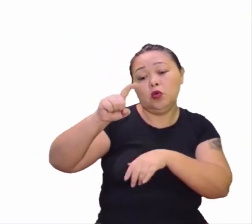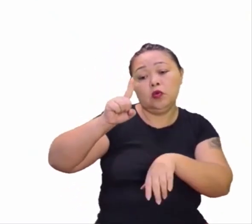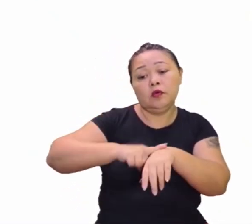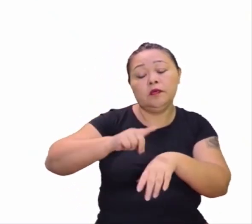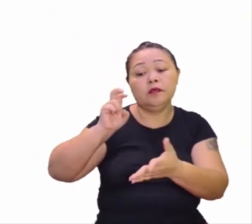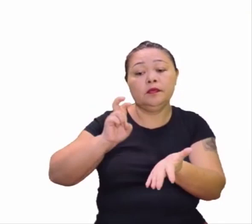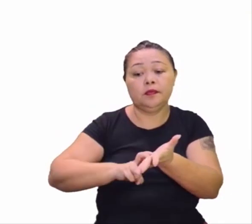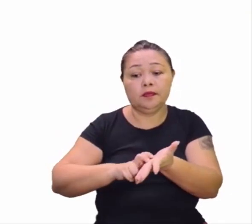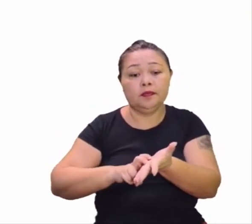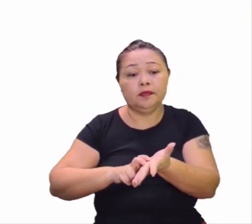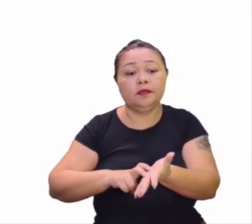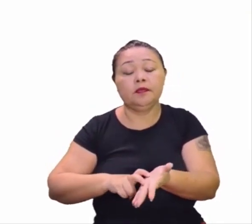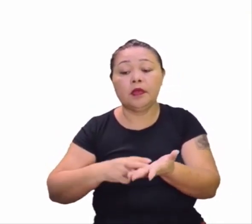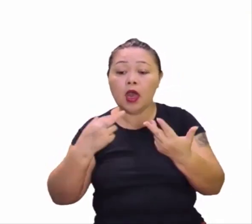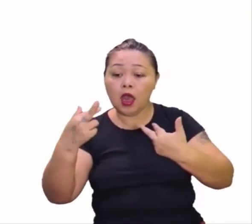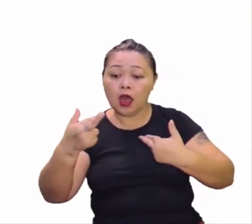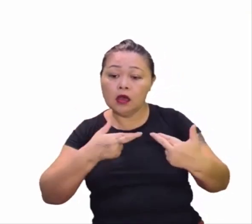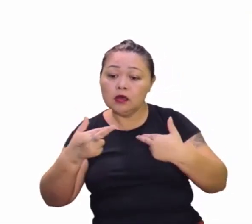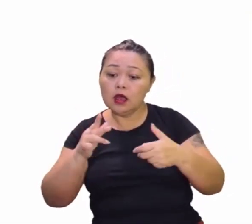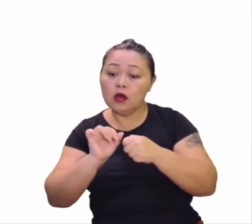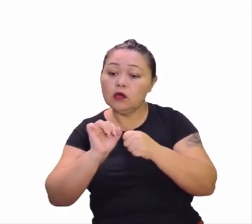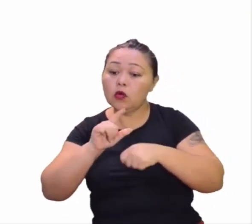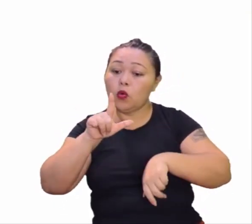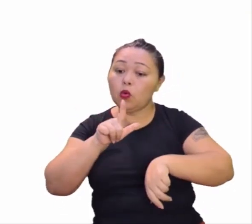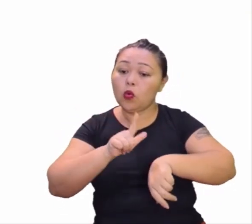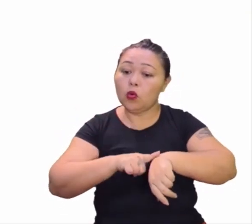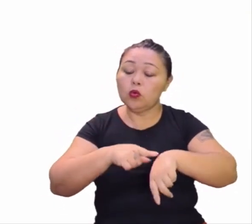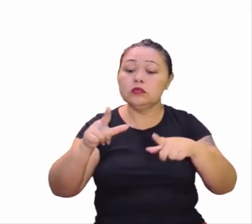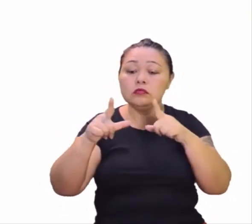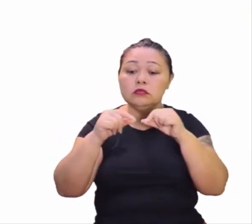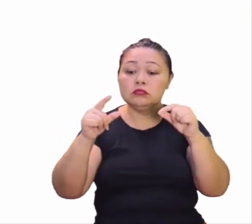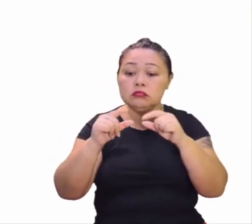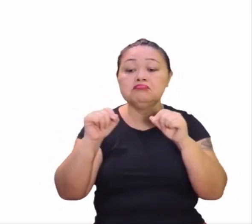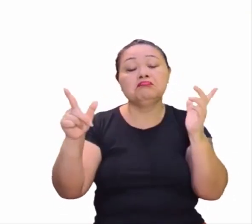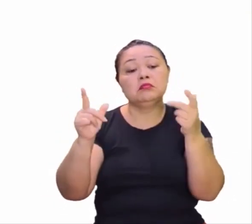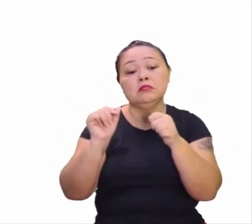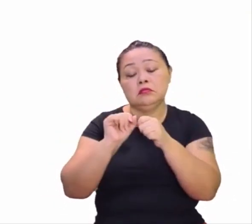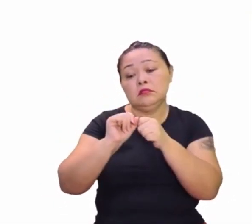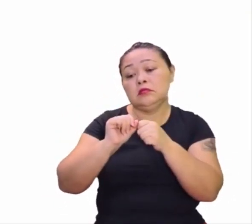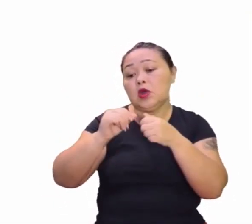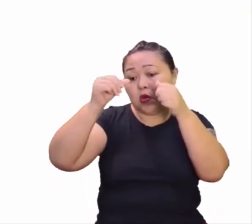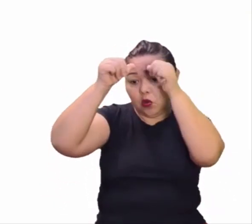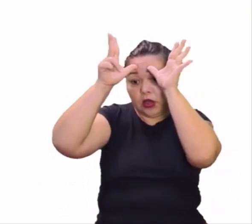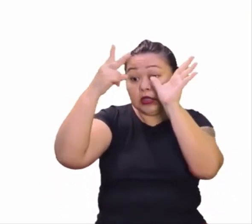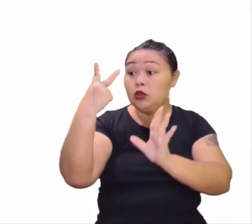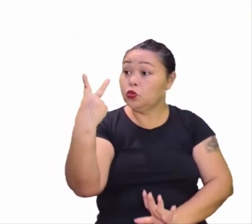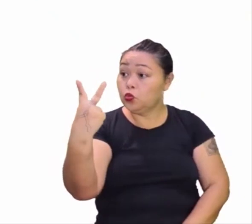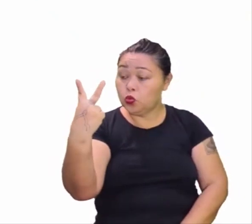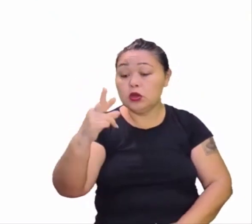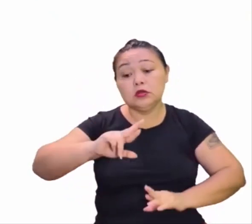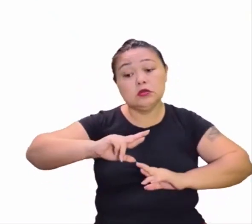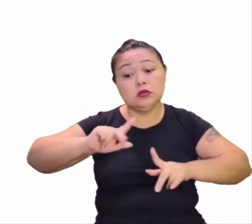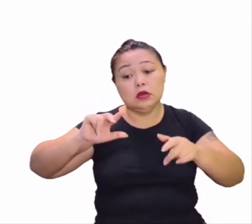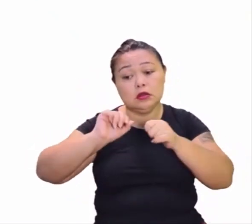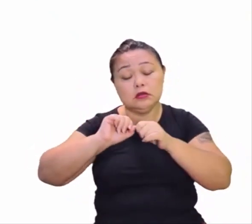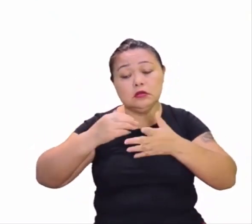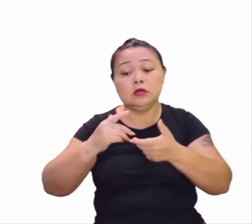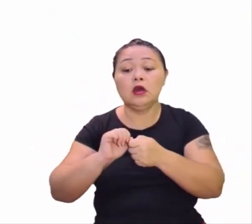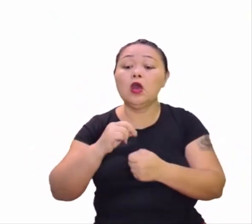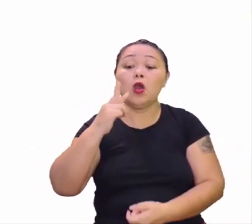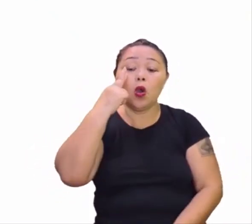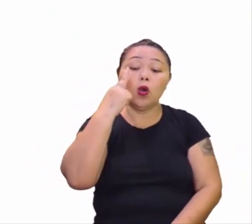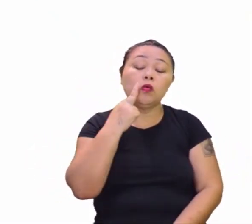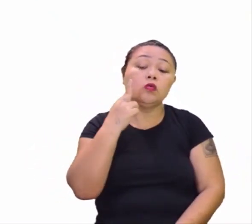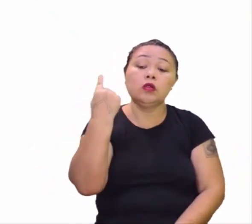horas da manhã. Então, em relação ao horário de Brasília, o Acre tem 2 horas de diferença e Rondônia, 1